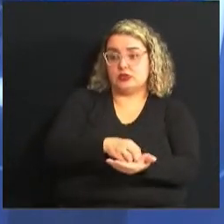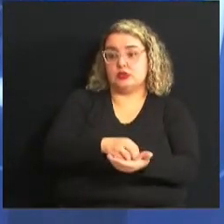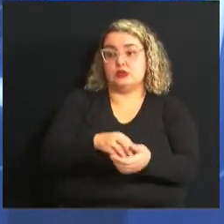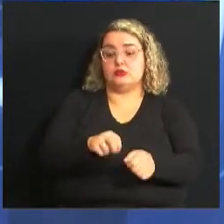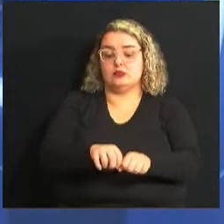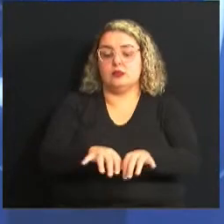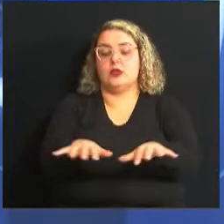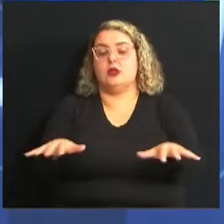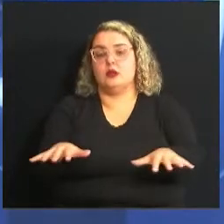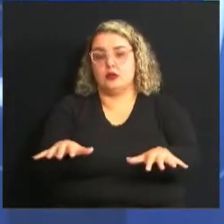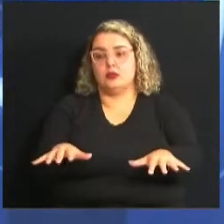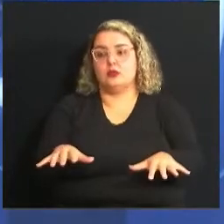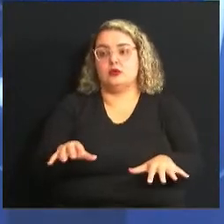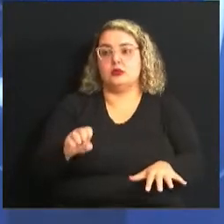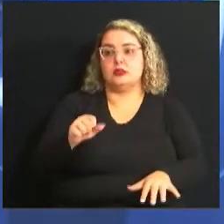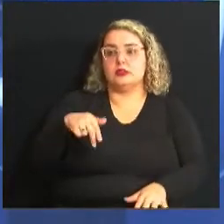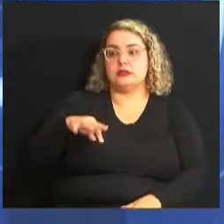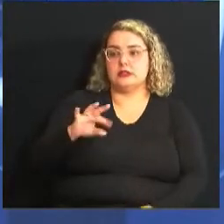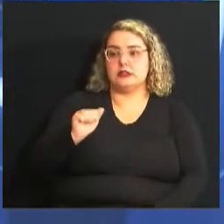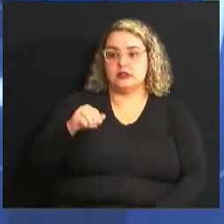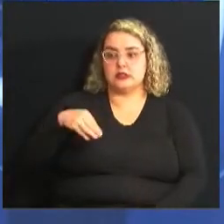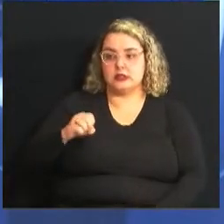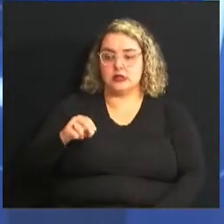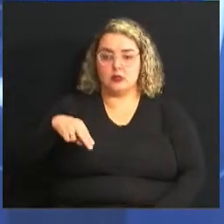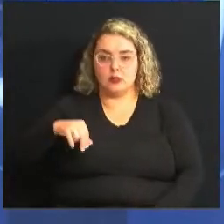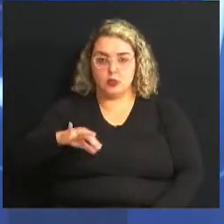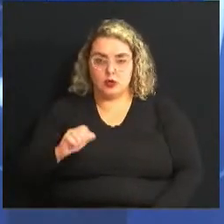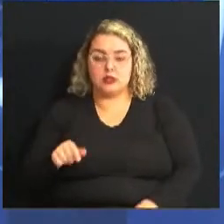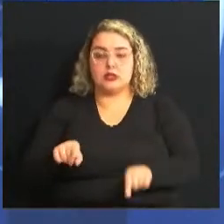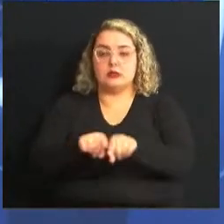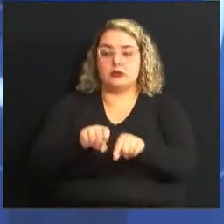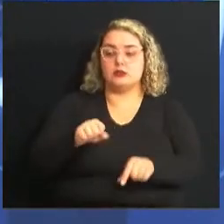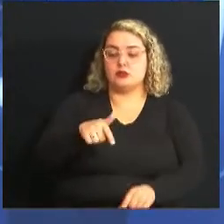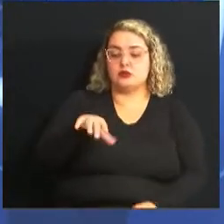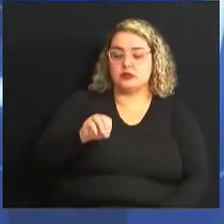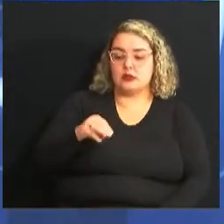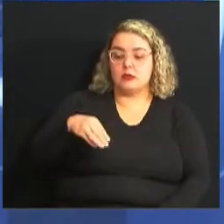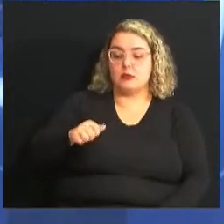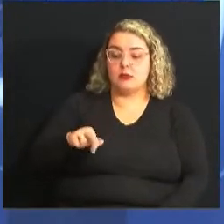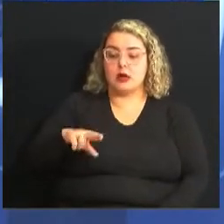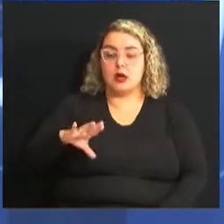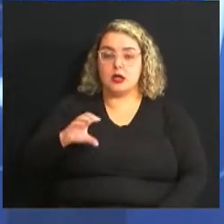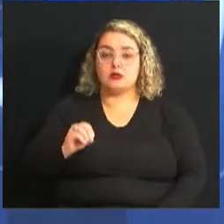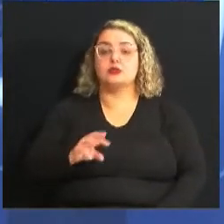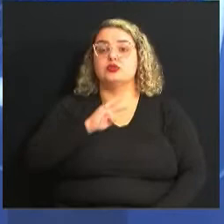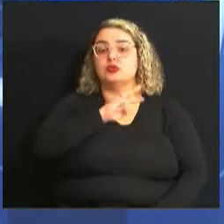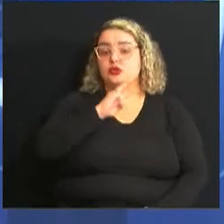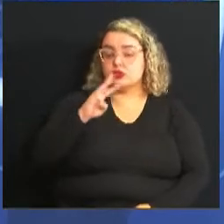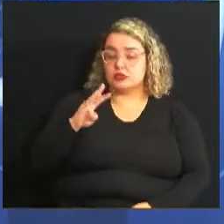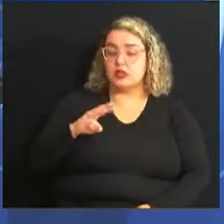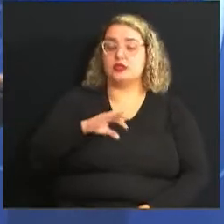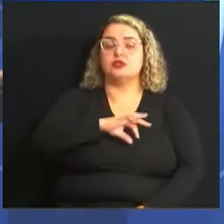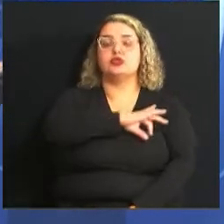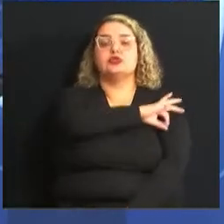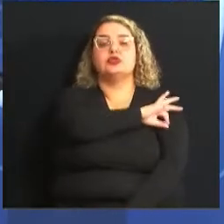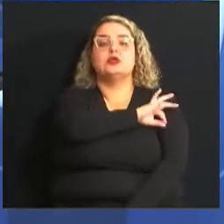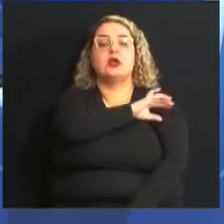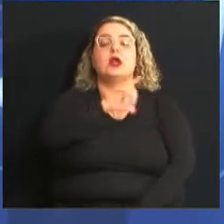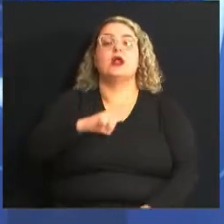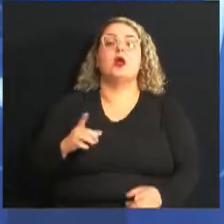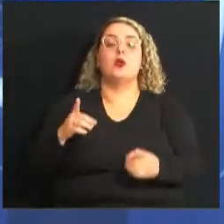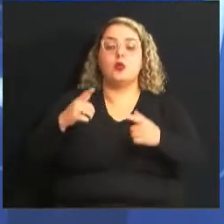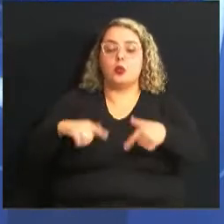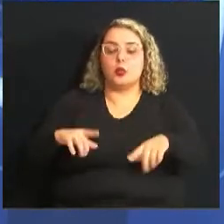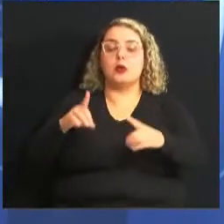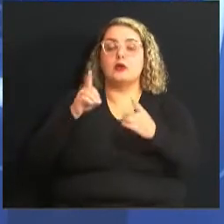distribuídos, olha, no Santa Mônica e no São Marcos. E lá no site da prefeitura tem o local de atendimento. Aqueles que já tinham,